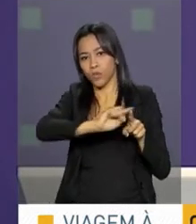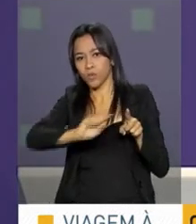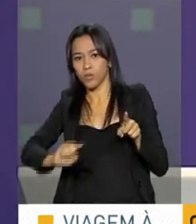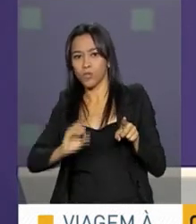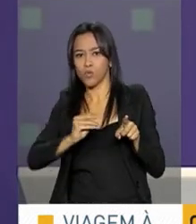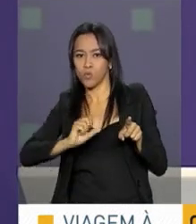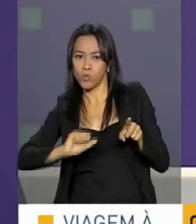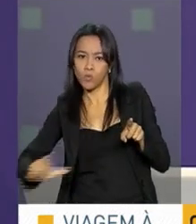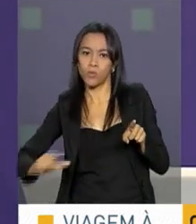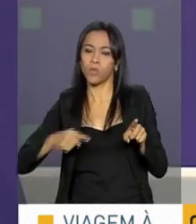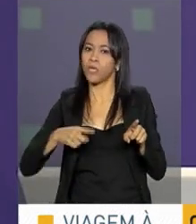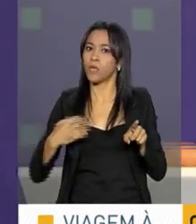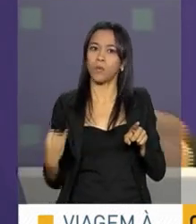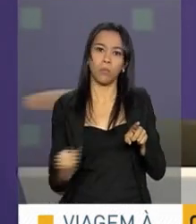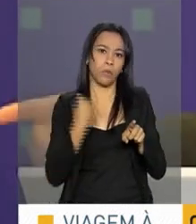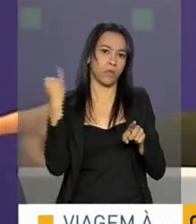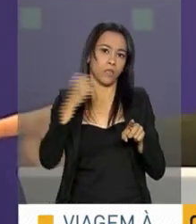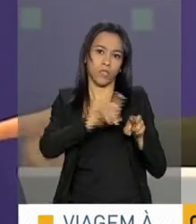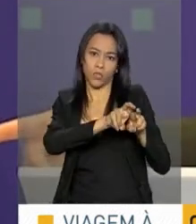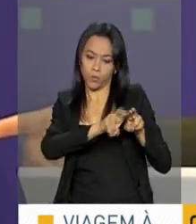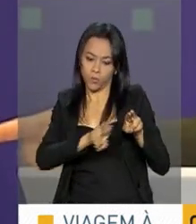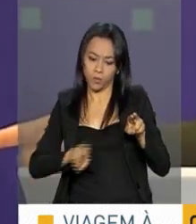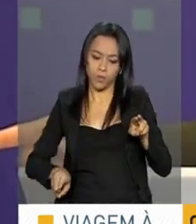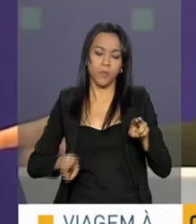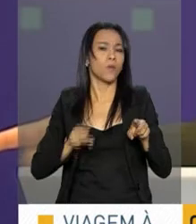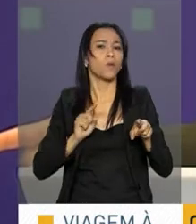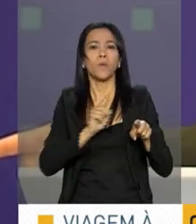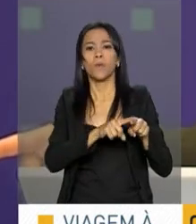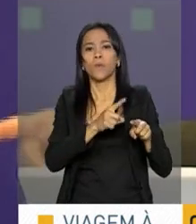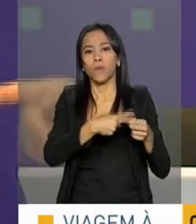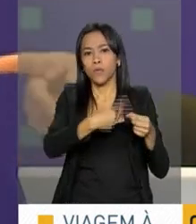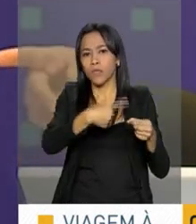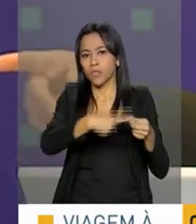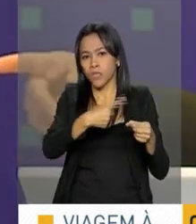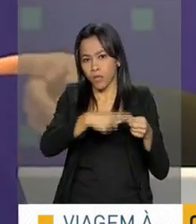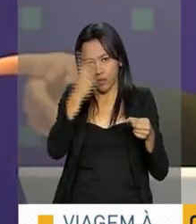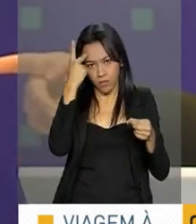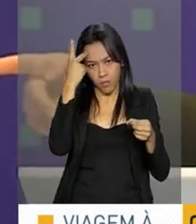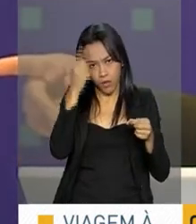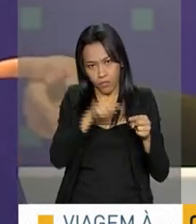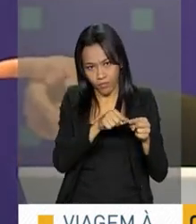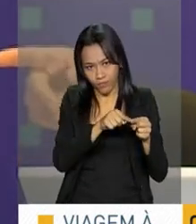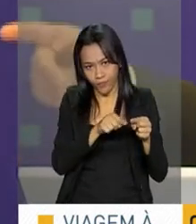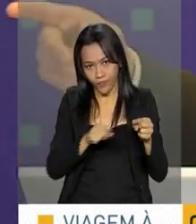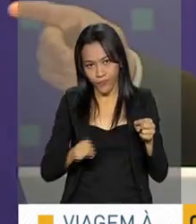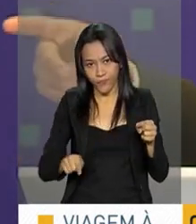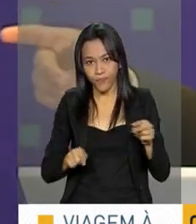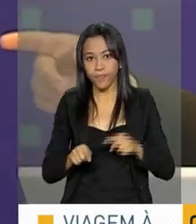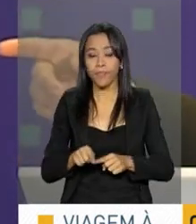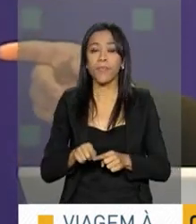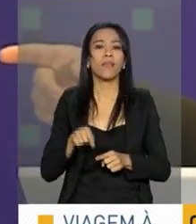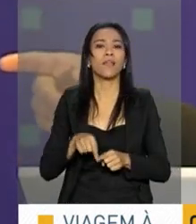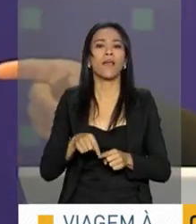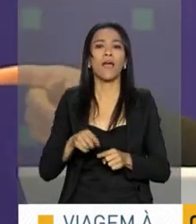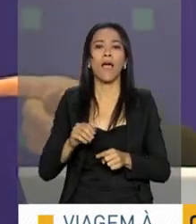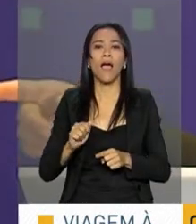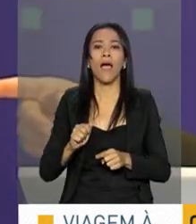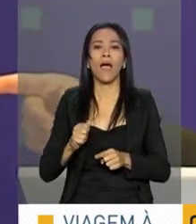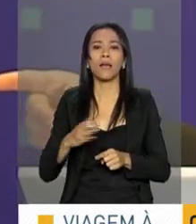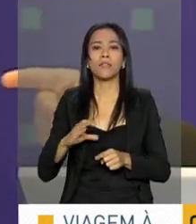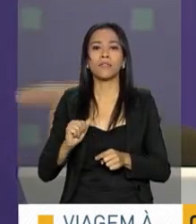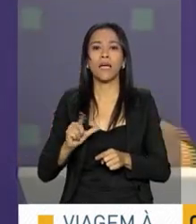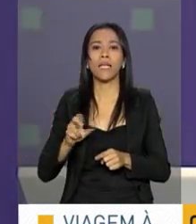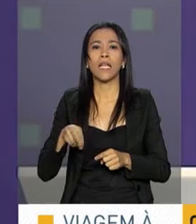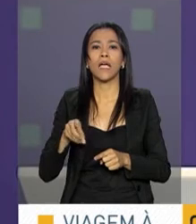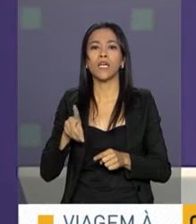sistema ferroviário brasileiro, que liga Estrela do Oeste e São Paulo até a Sailândia,